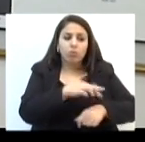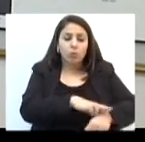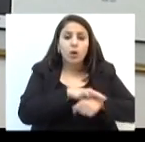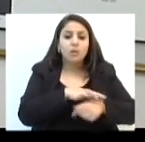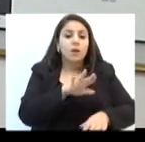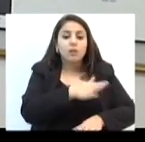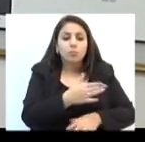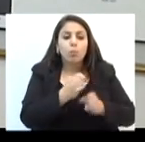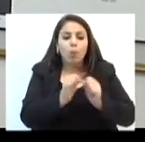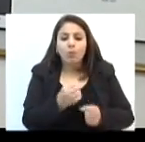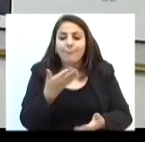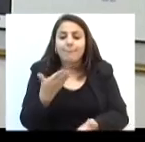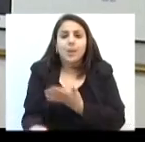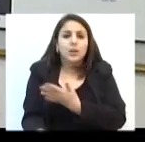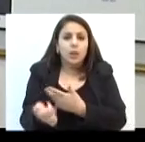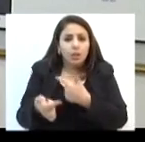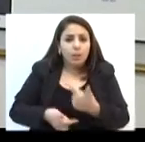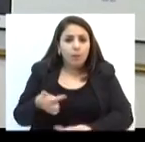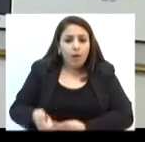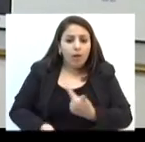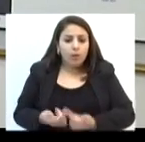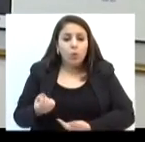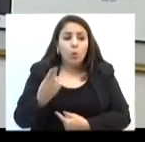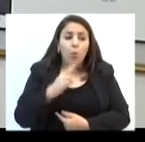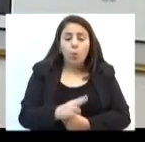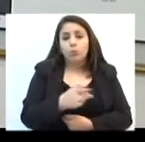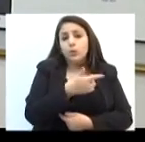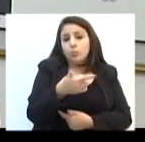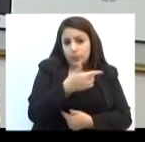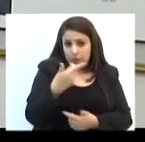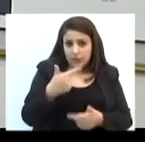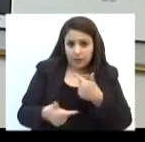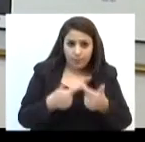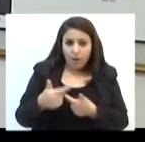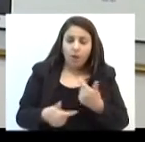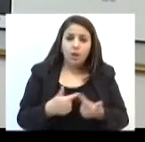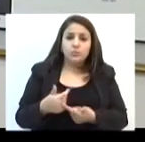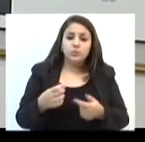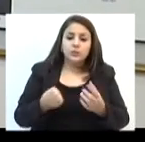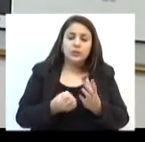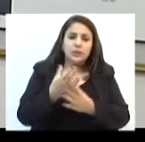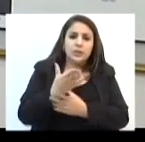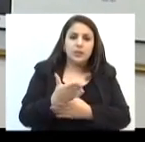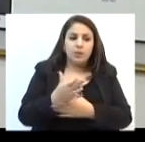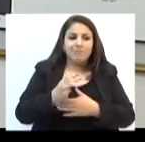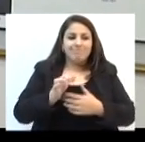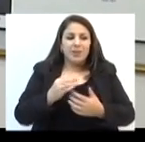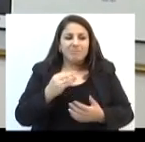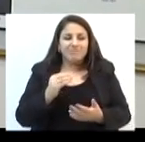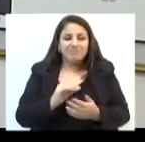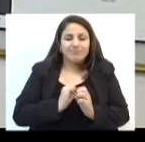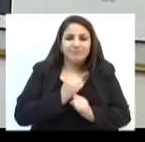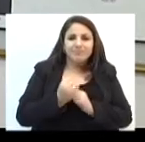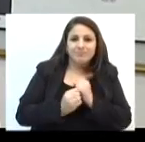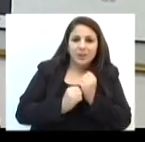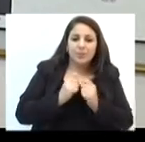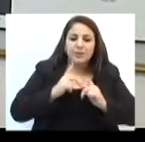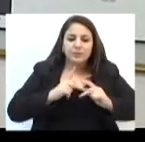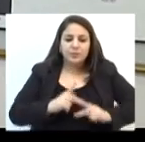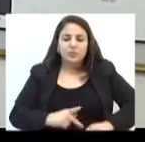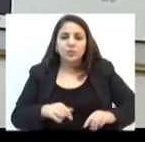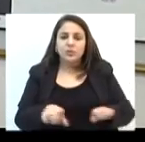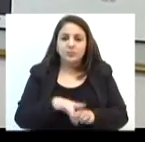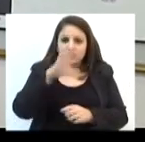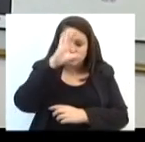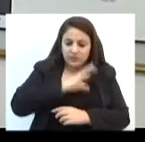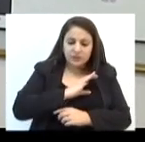possibilidade de perder o seu emprego. Ou você não ter o seu emprego, isto gera um desconforto para as